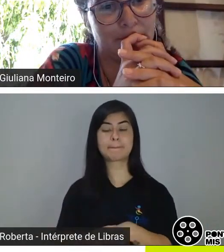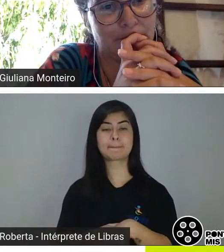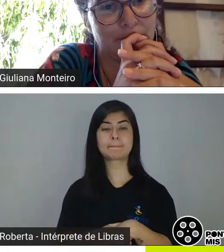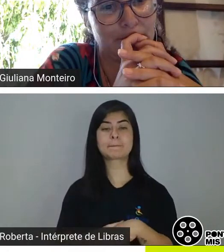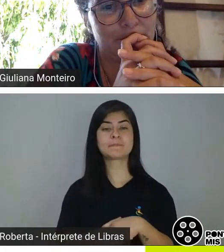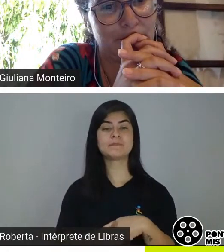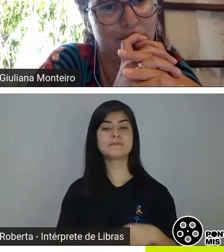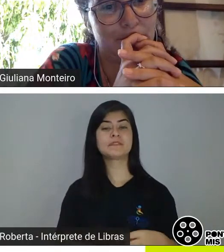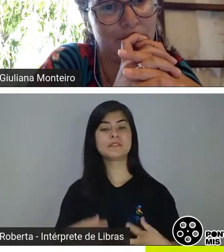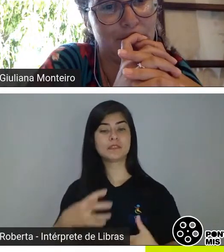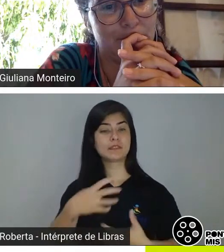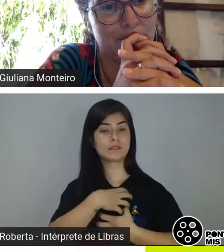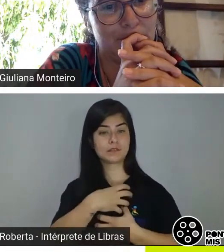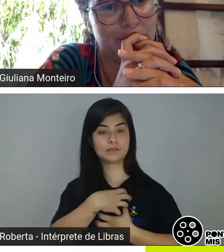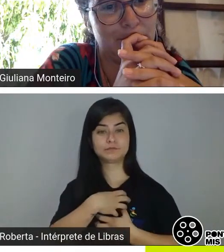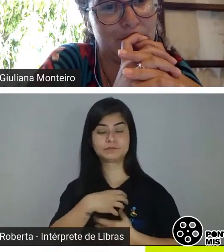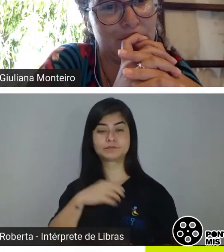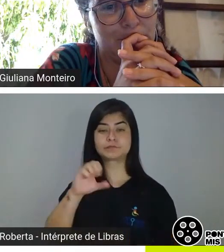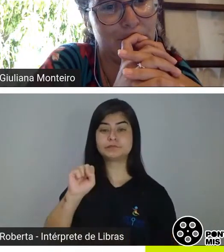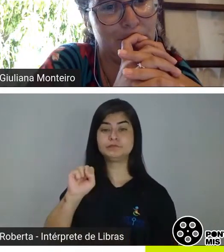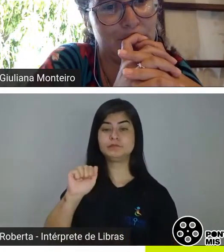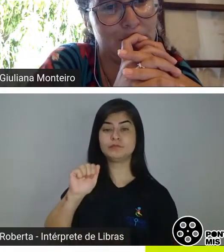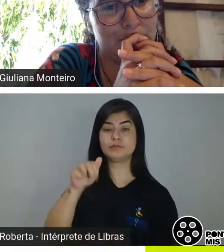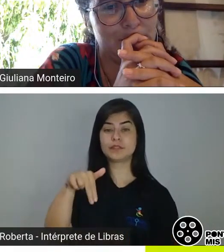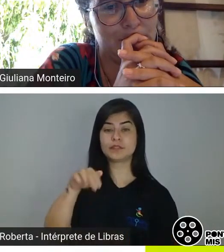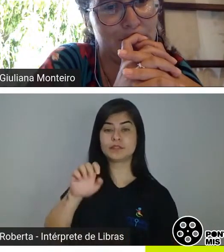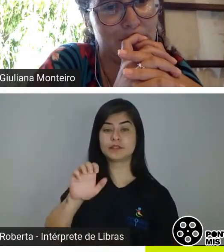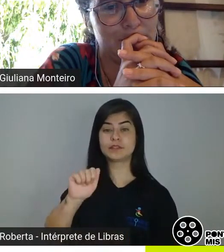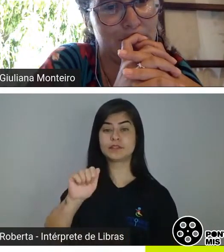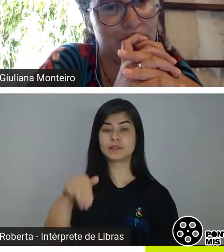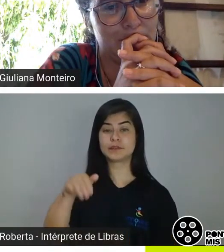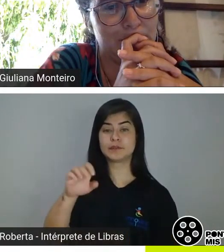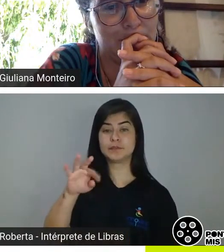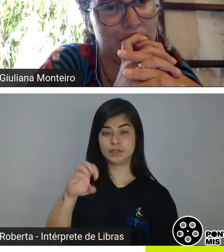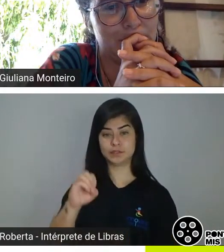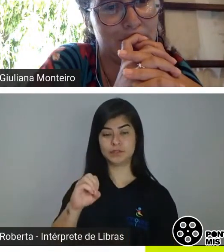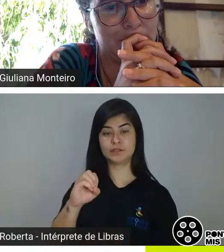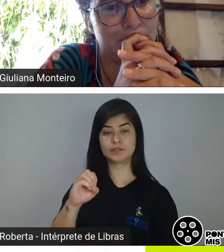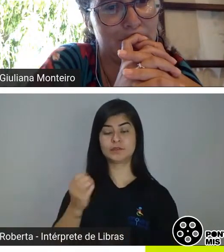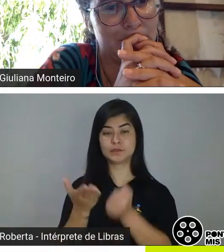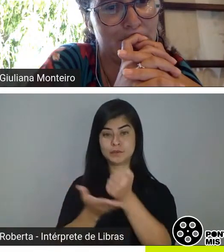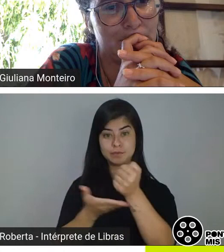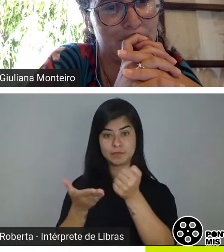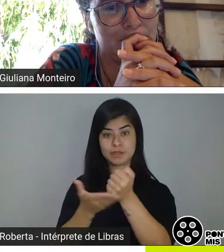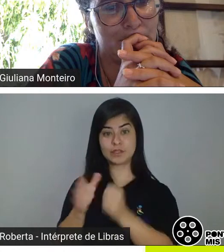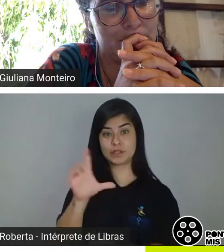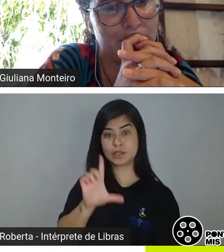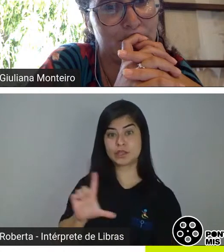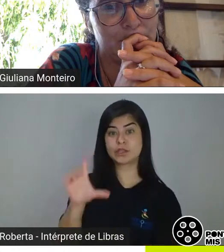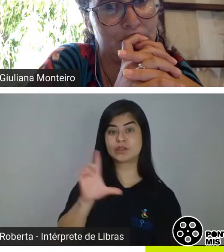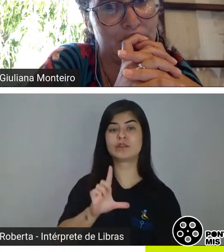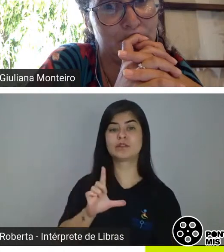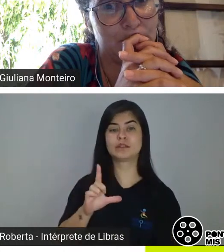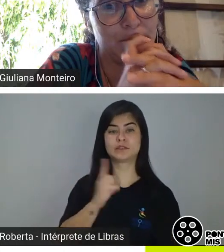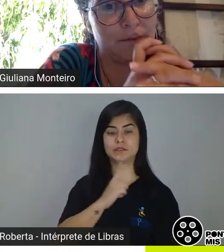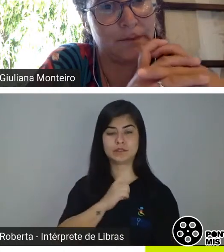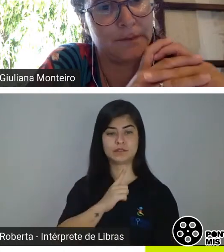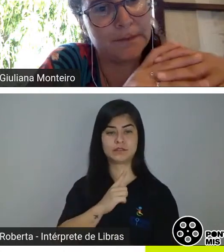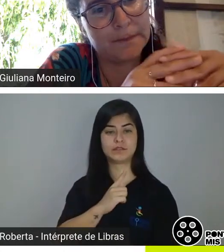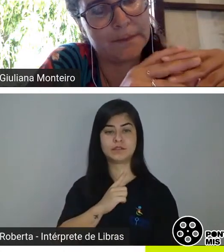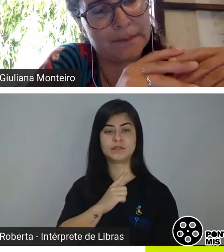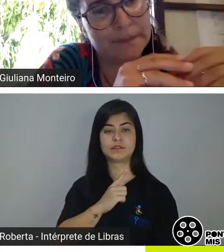alguma maneira, no saneamento básico, essa lógica, ela tá, essa premissa tá que